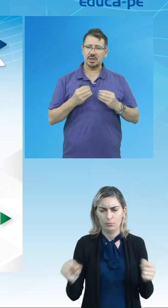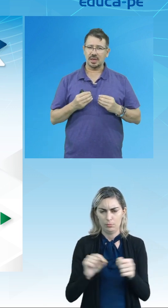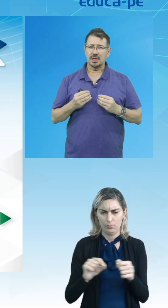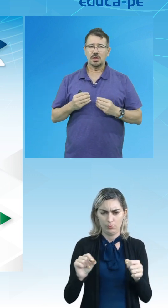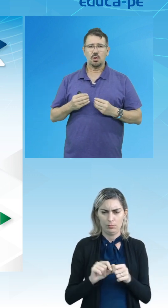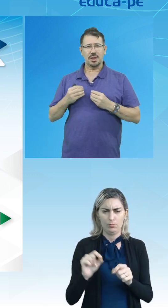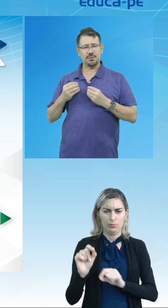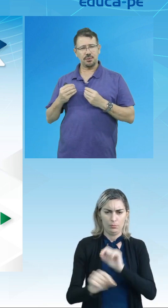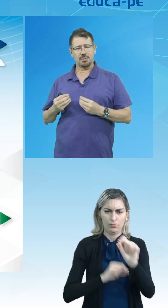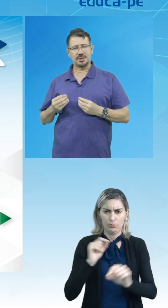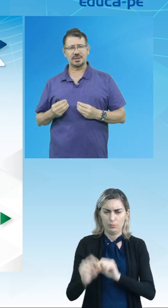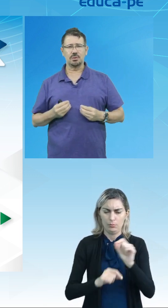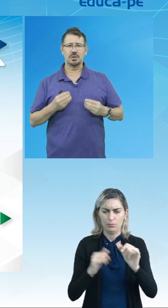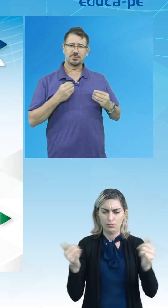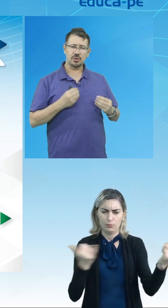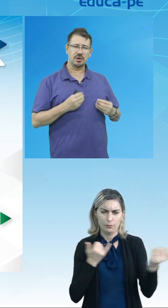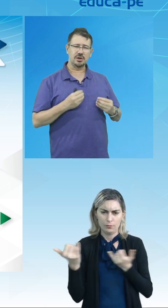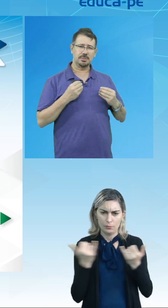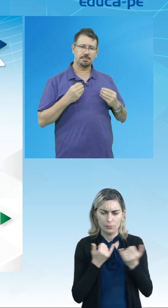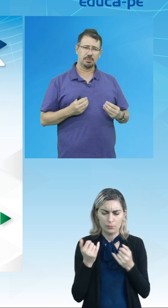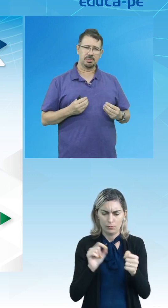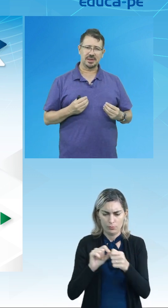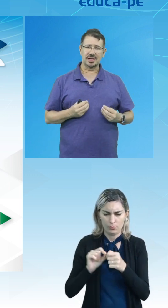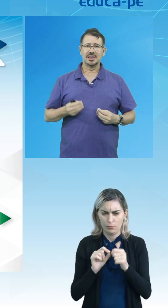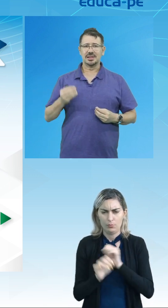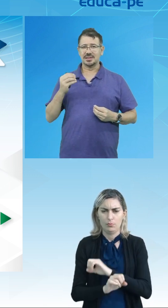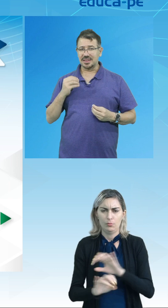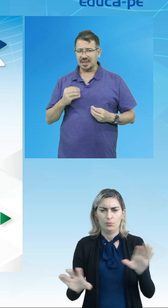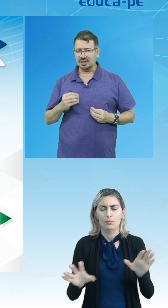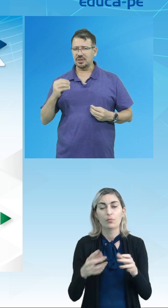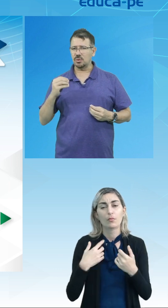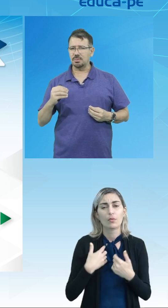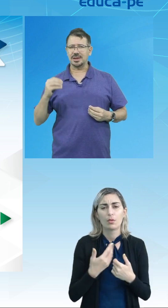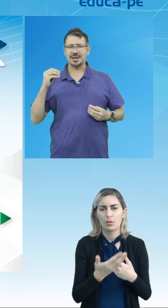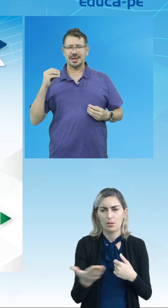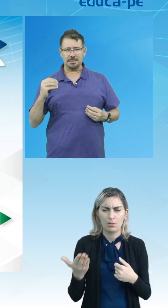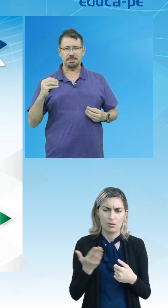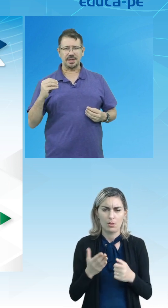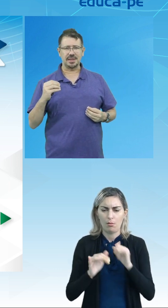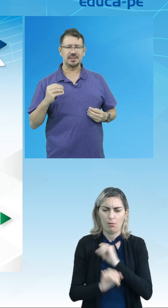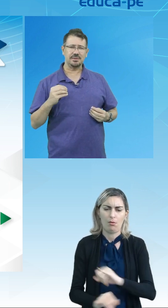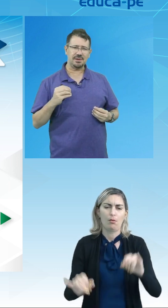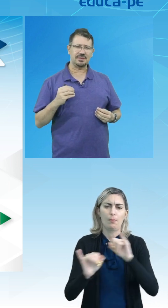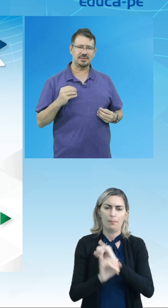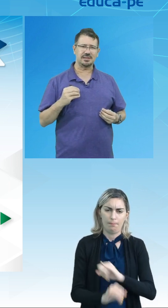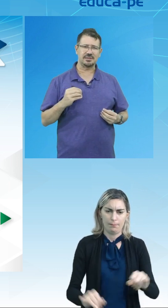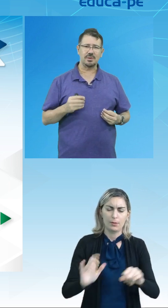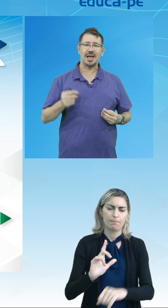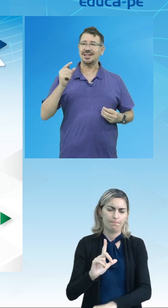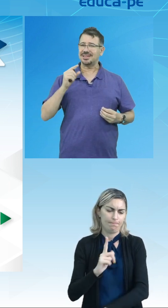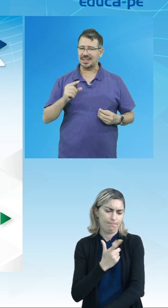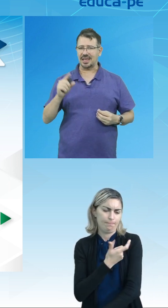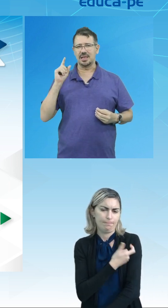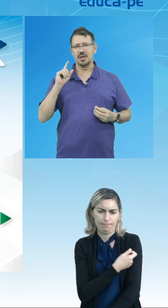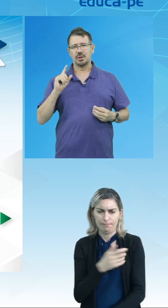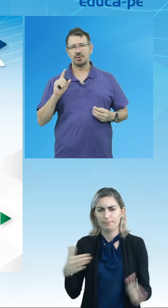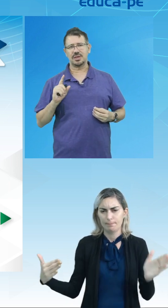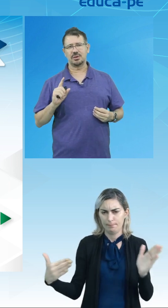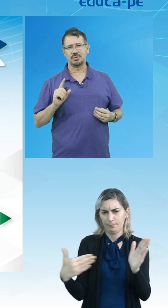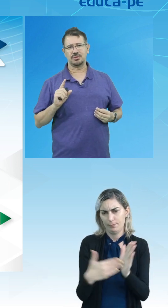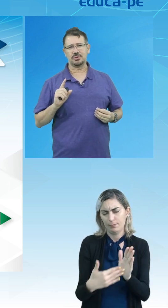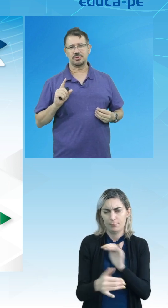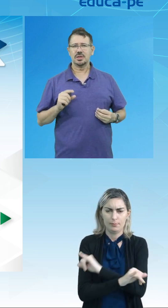com que uma informação torne-se pública, desde uma campanha de vacinação até